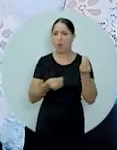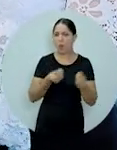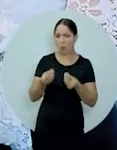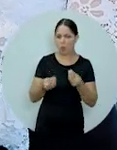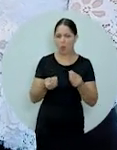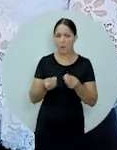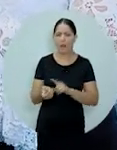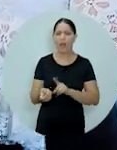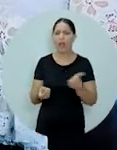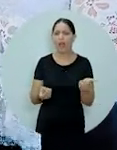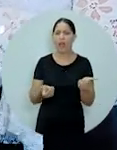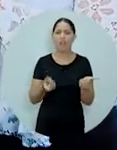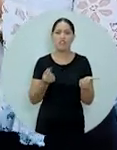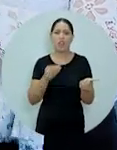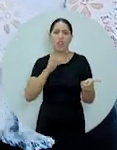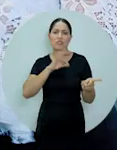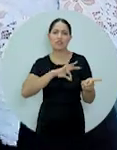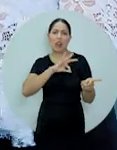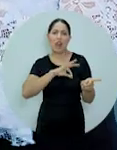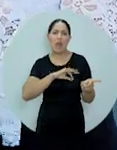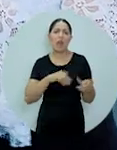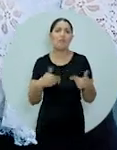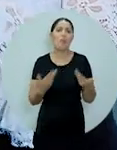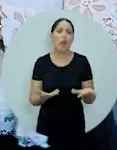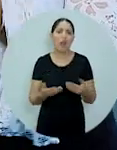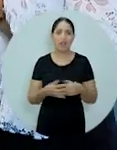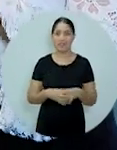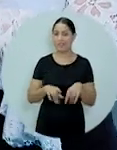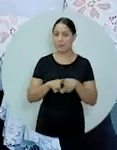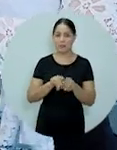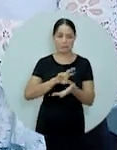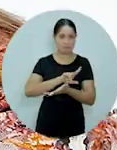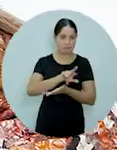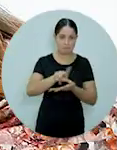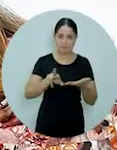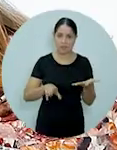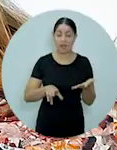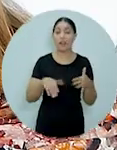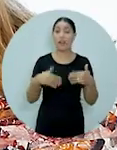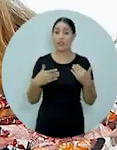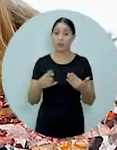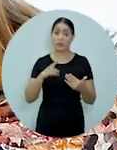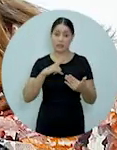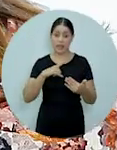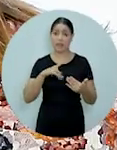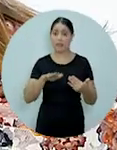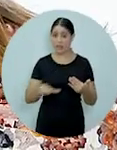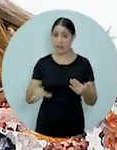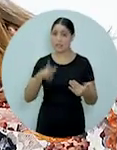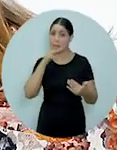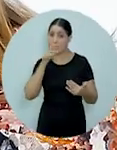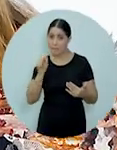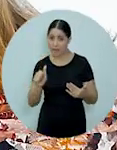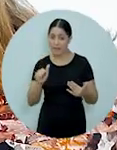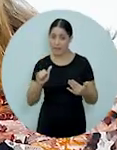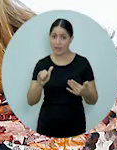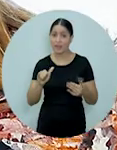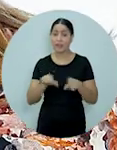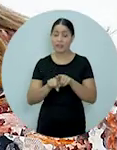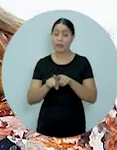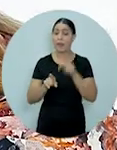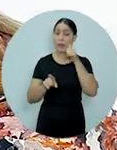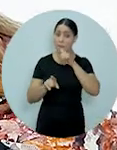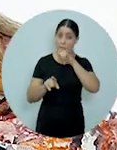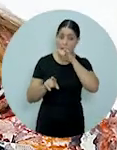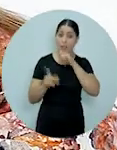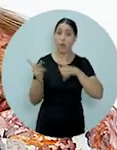poder aquisitivo? Né? Quanto é que ele ganha? Eu vou estar trabalhando isso. Mas lembre, a criança, ela tem o pai e tem a mãe, tem